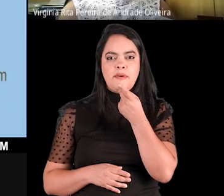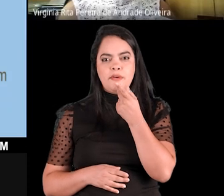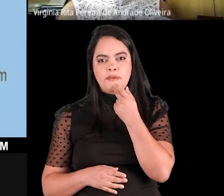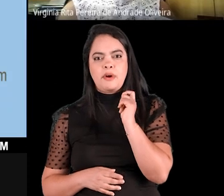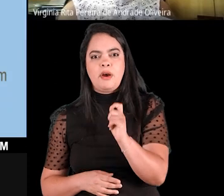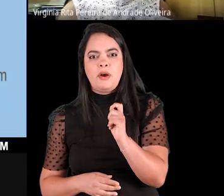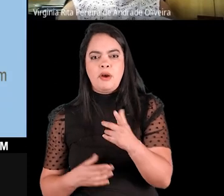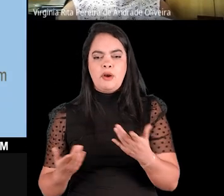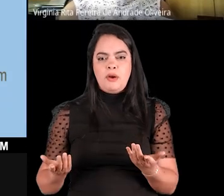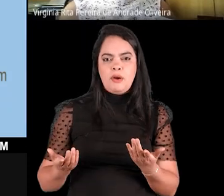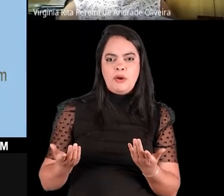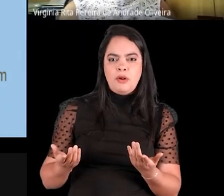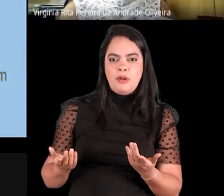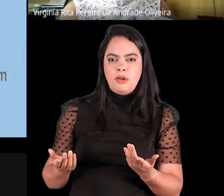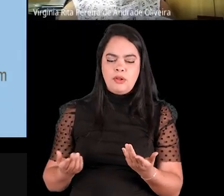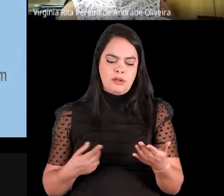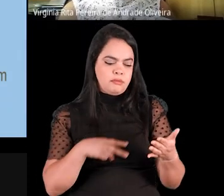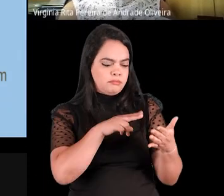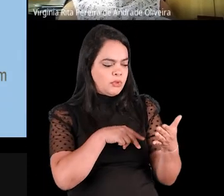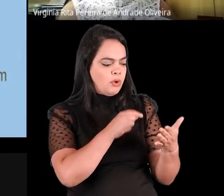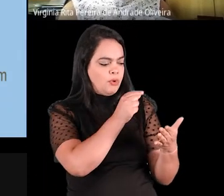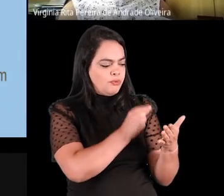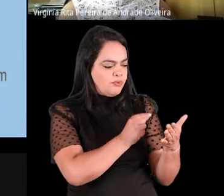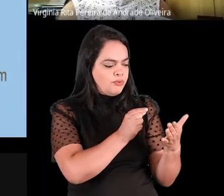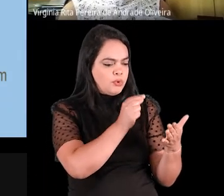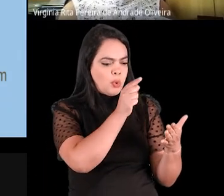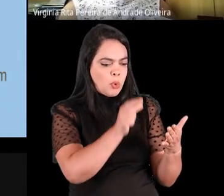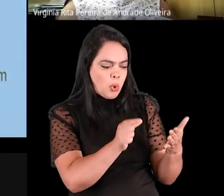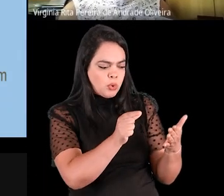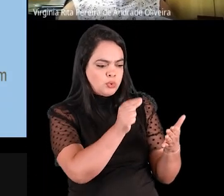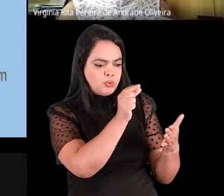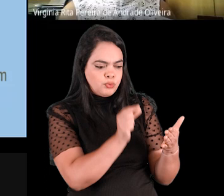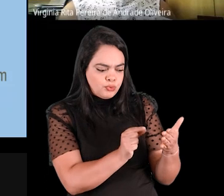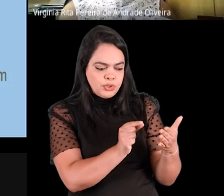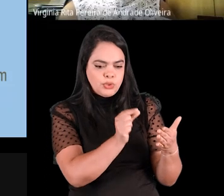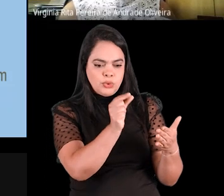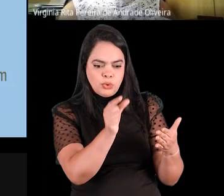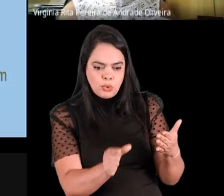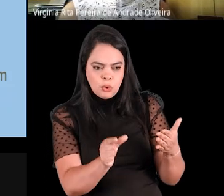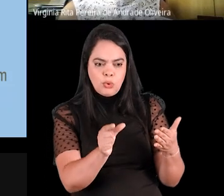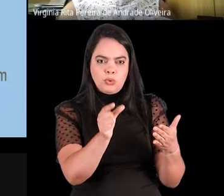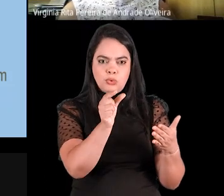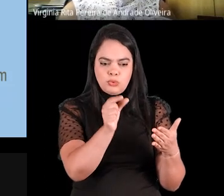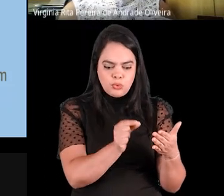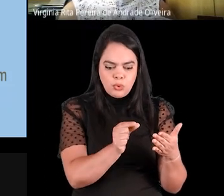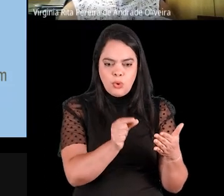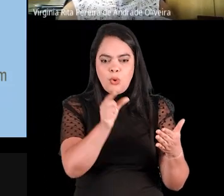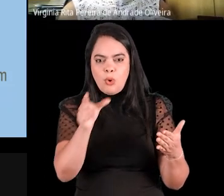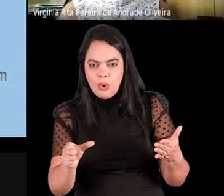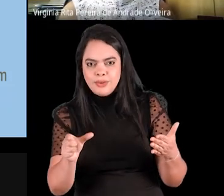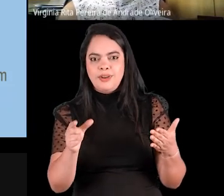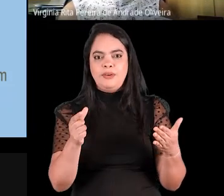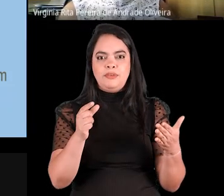um grosso, um fino, um fininho, um fino, branco, um grosso, um grossão.